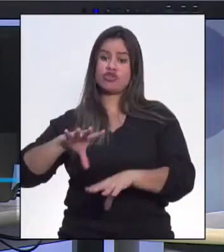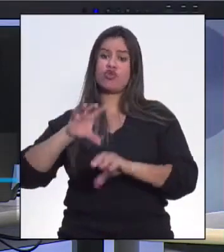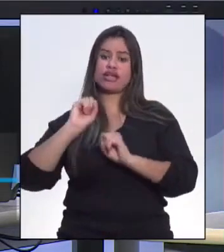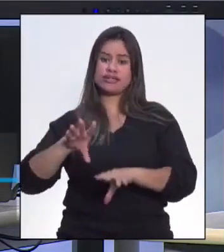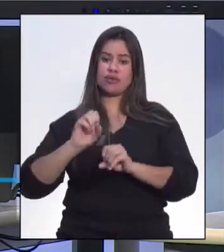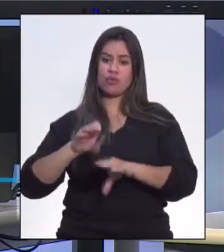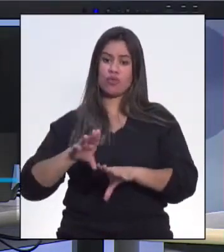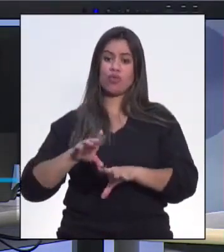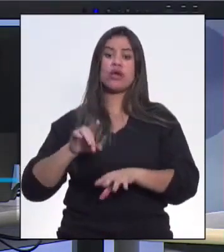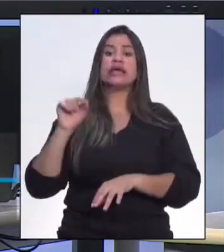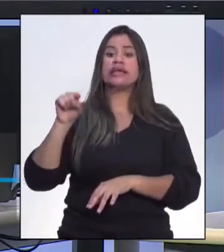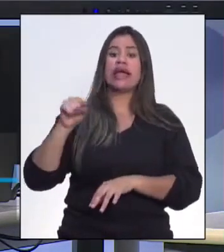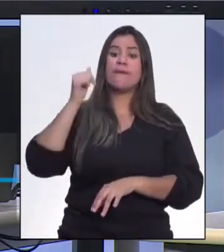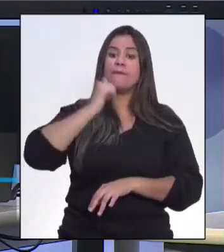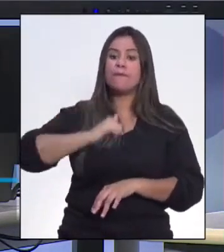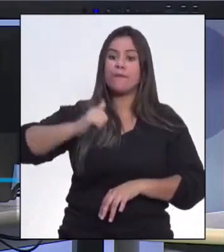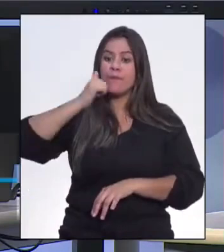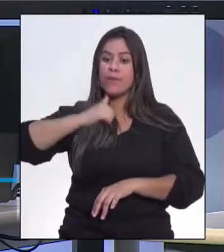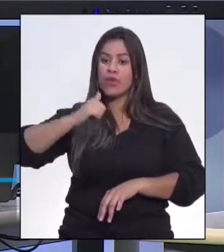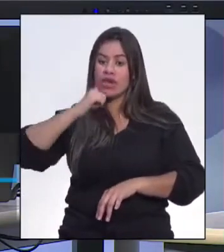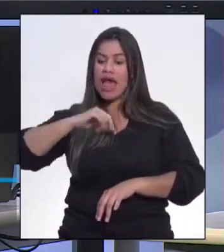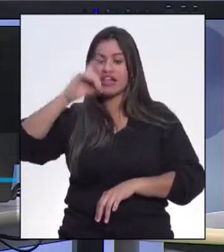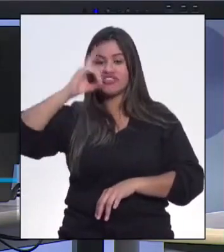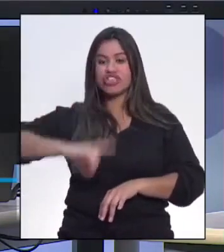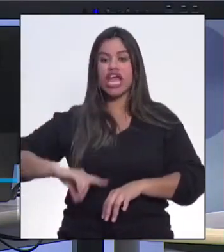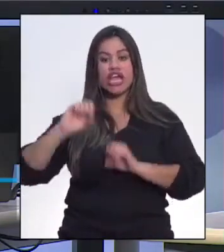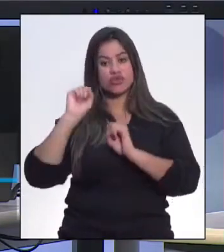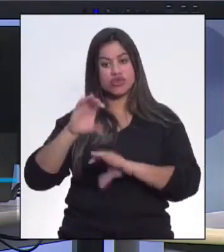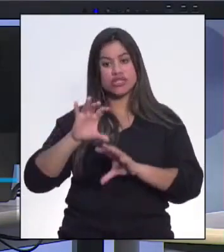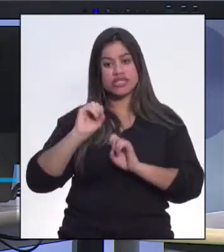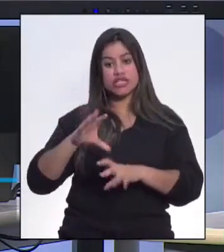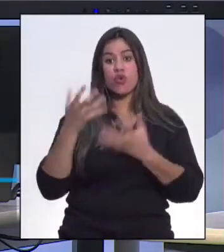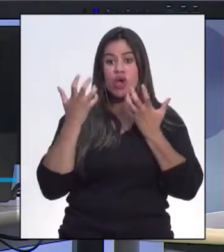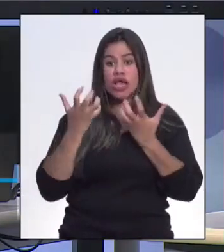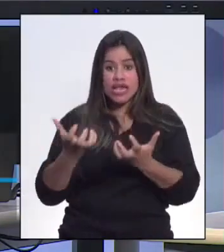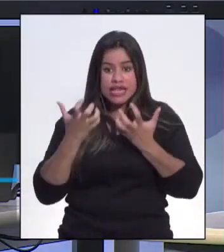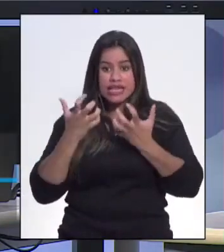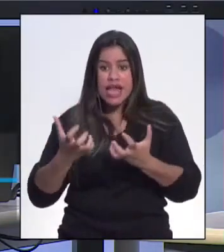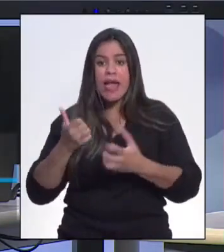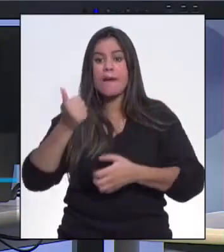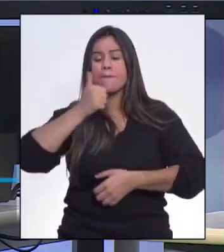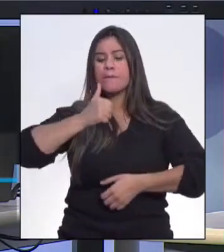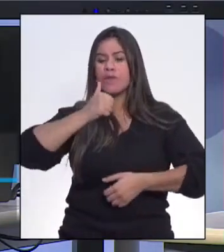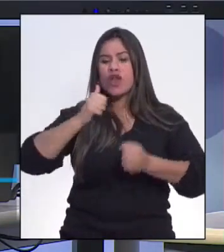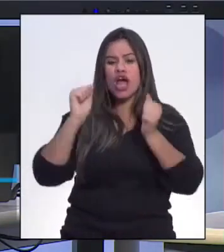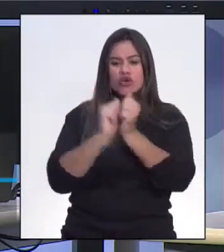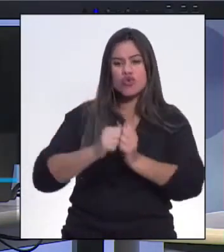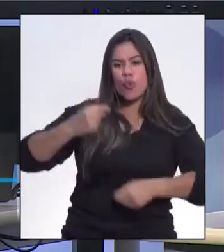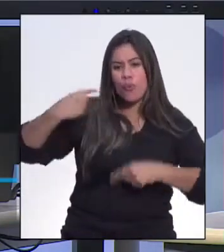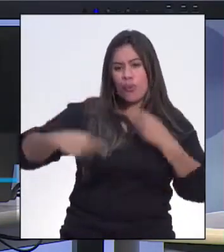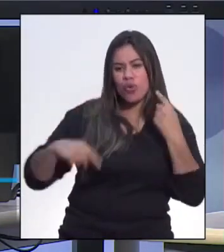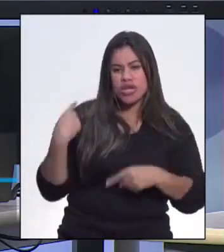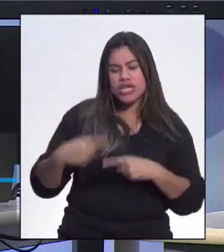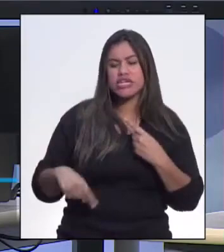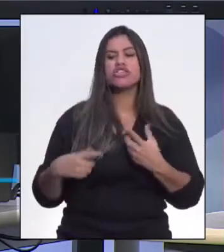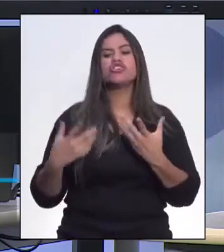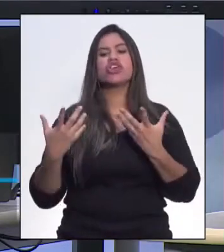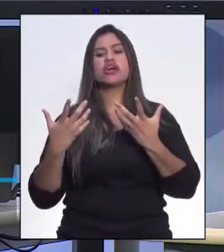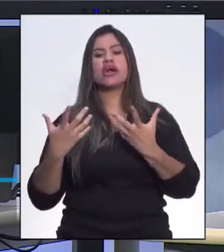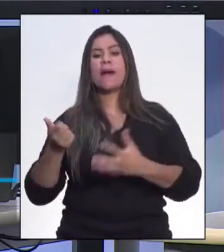né? E ela, ao reivindicar esse direito pela educação, pela participação das mulheres na política, para que as mulheres